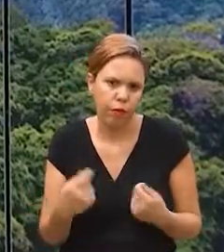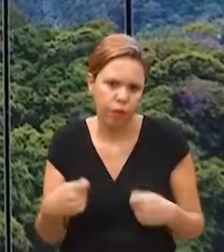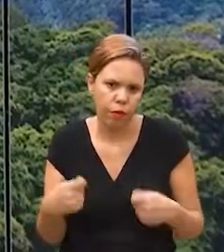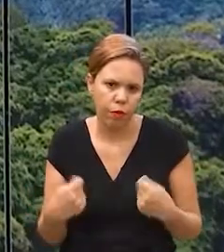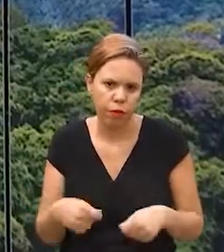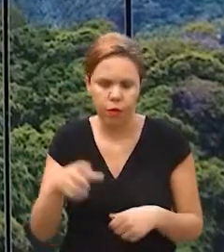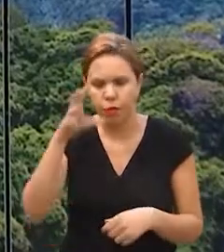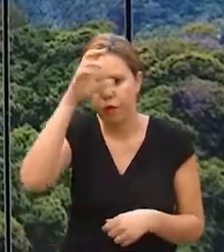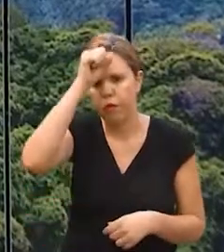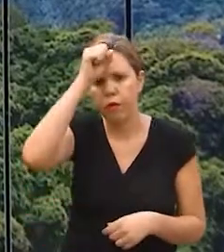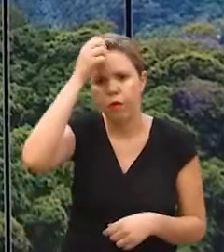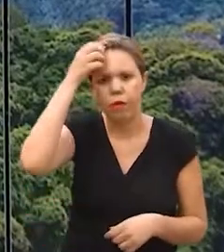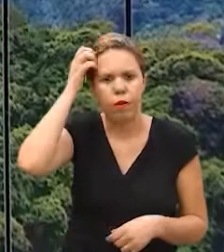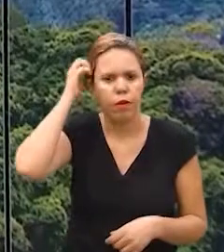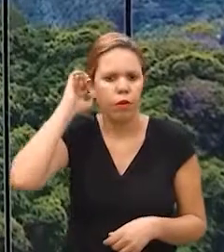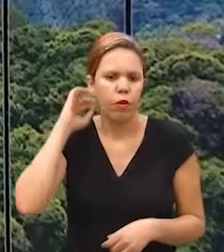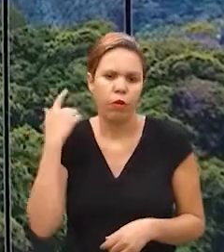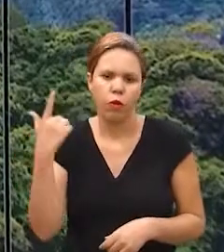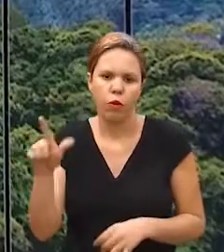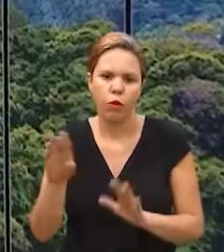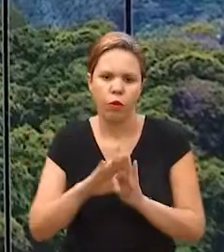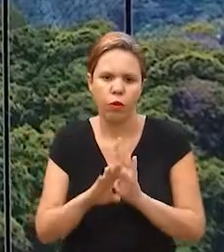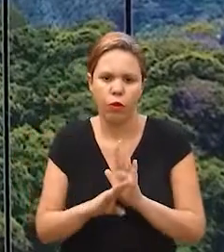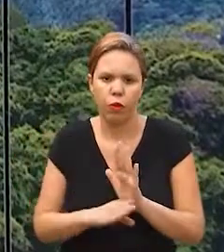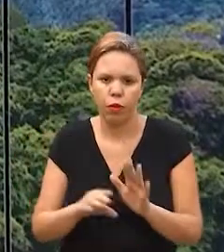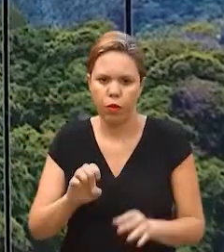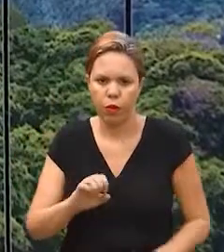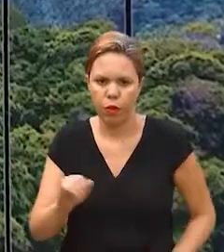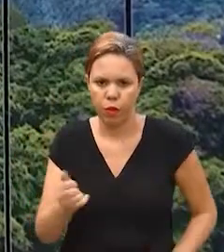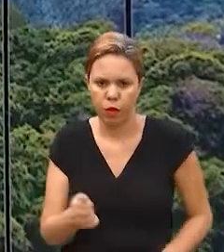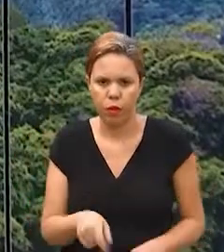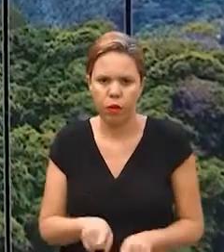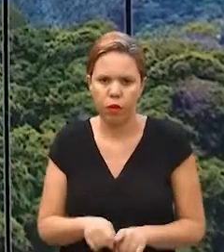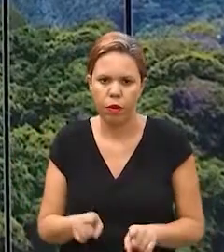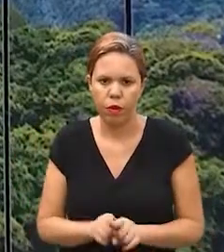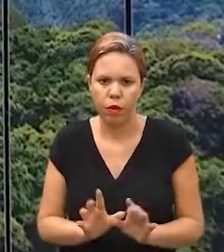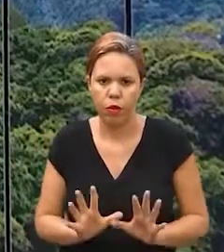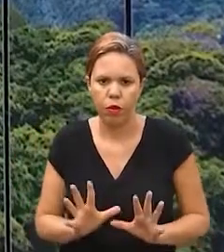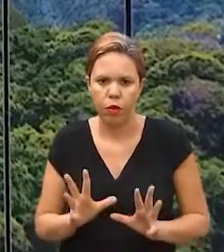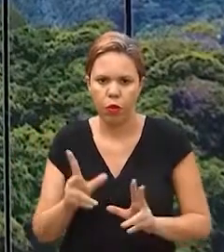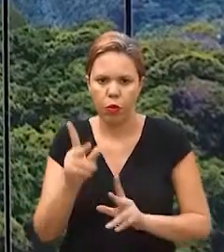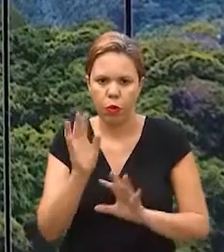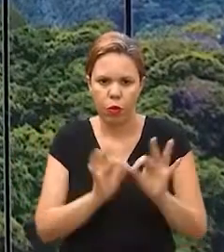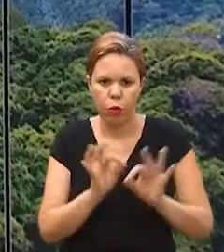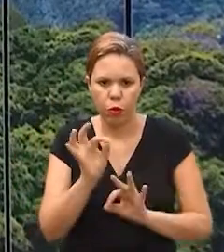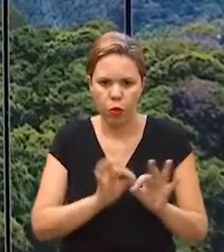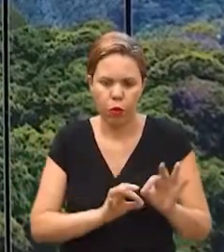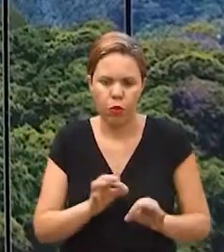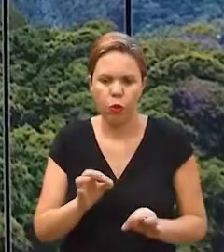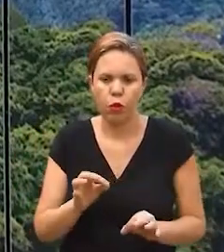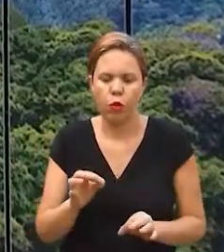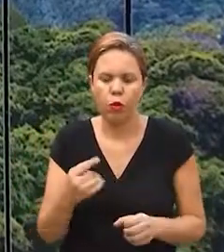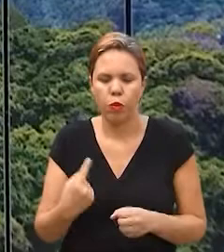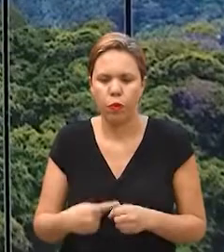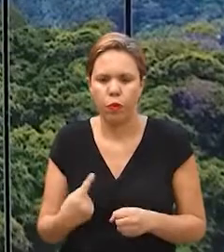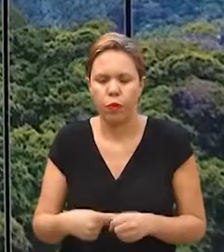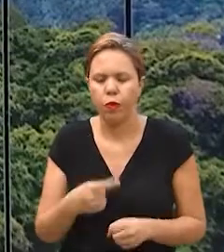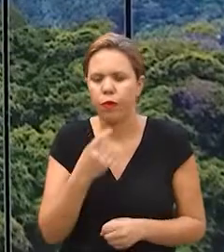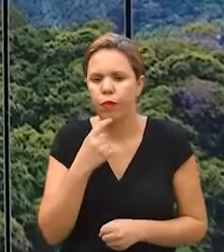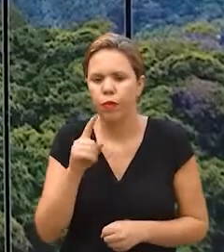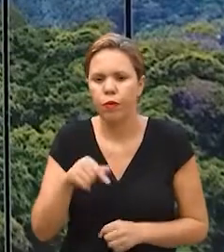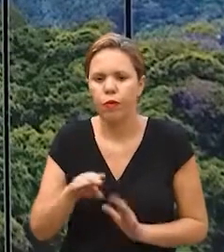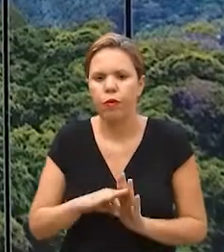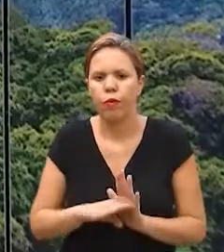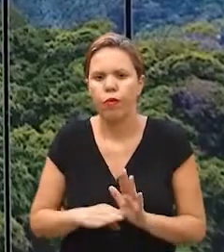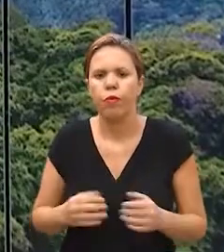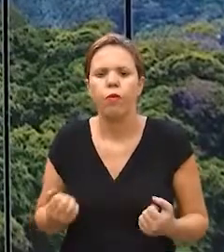precisamos aprender. E tem outro programa de EJA também, todos devidamente regulamentados no município de Campinas, que é o